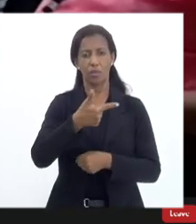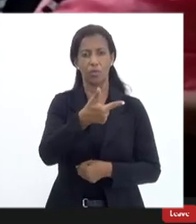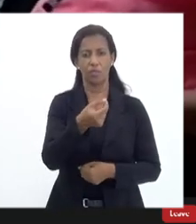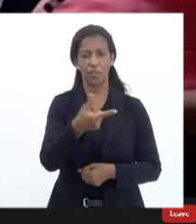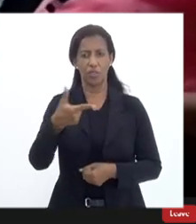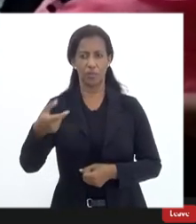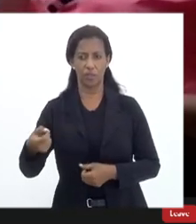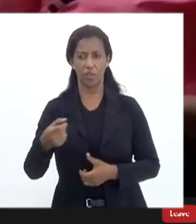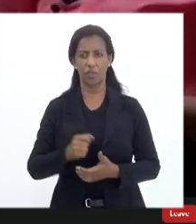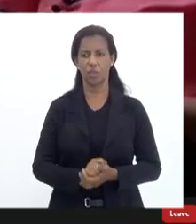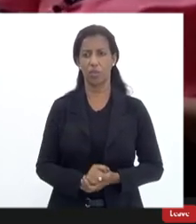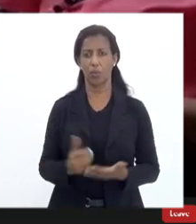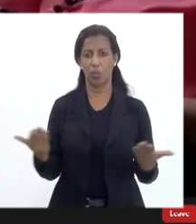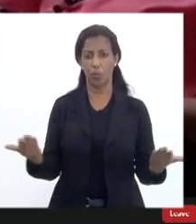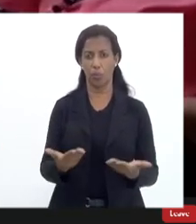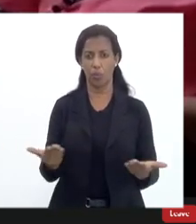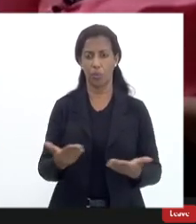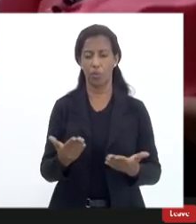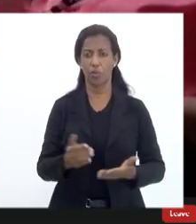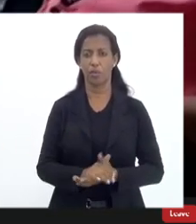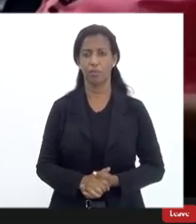2020, hoje, né,